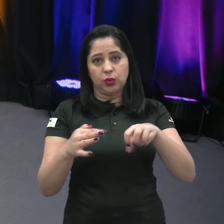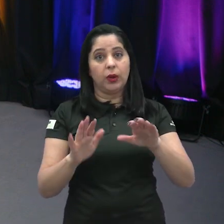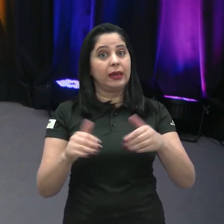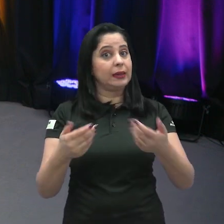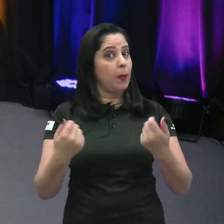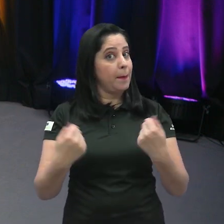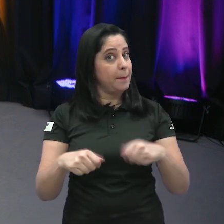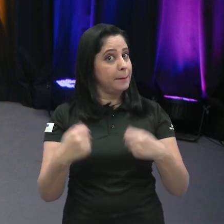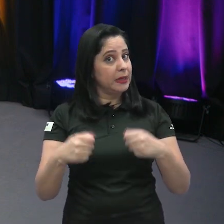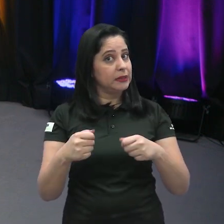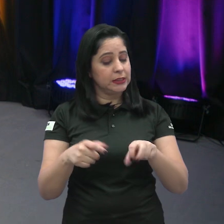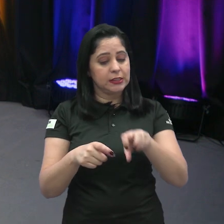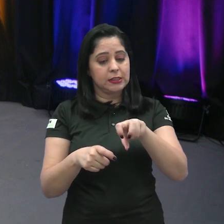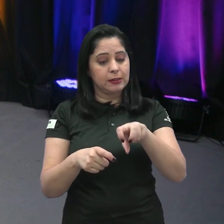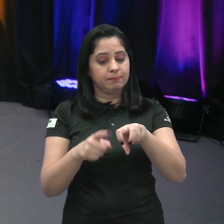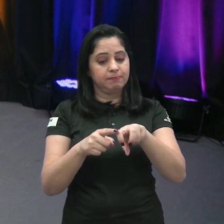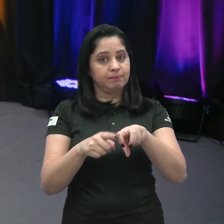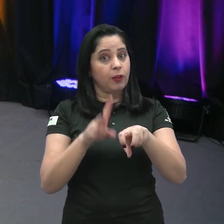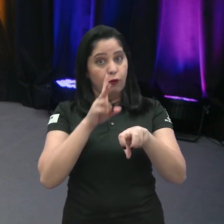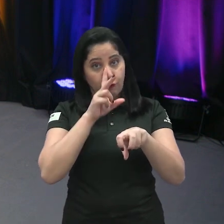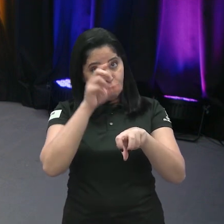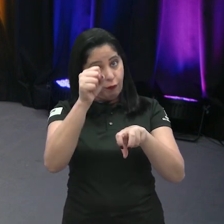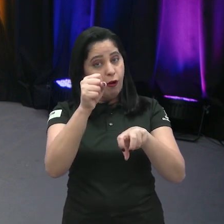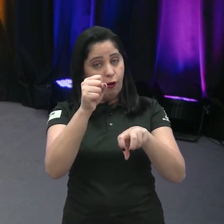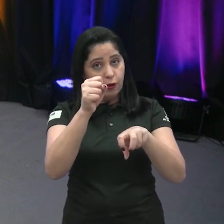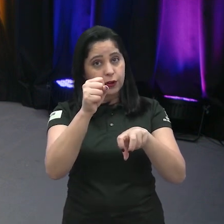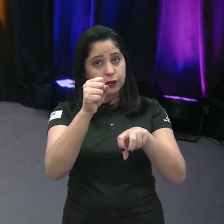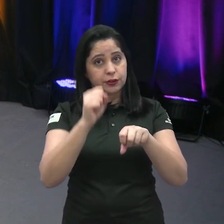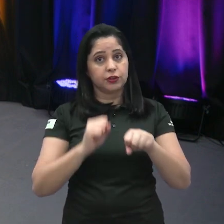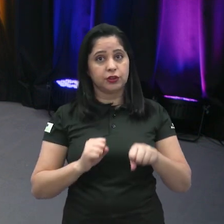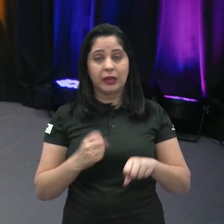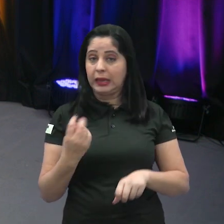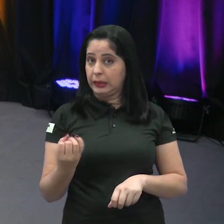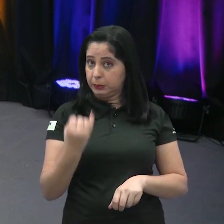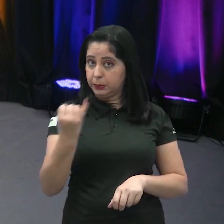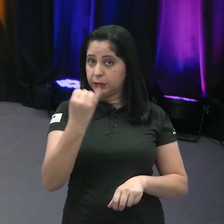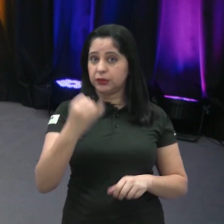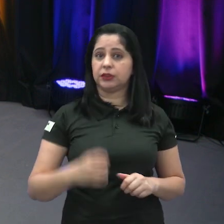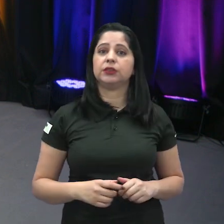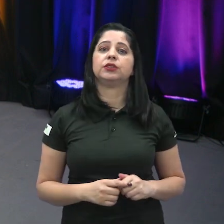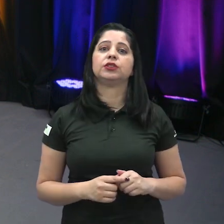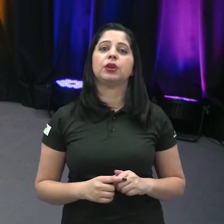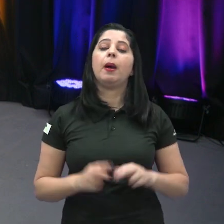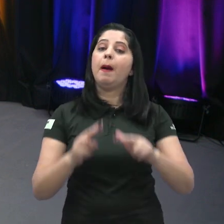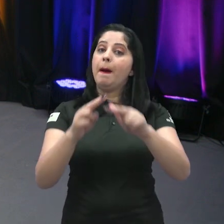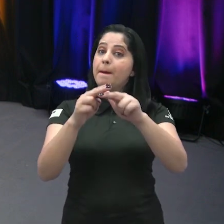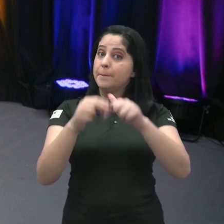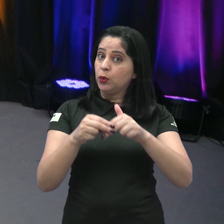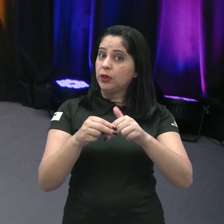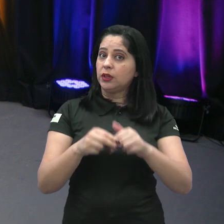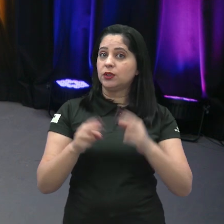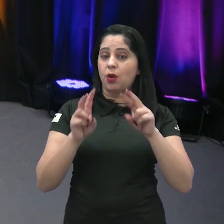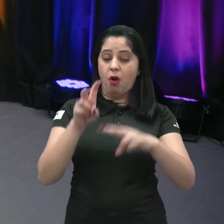patelar. Então nós precisamos fazer um fortalecimento da região do quadríceps. Isso é muito importante. Para isso está a cadeira